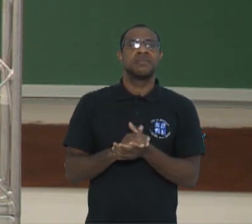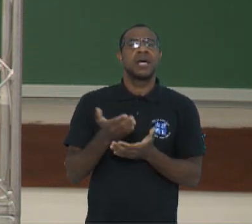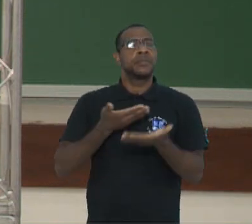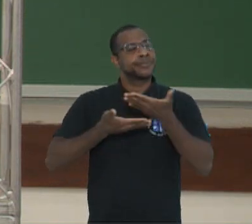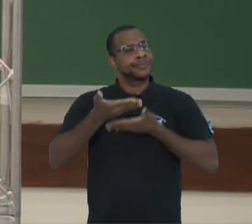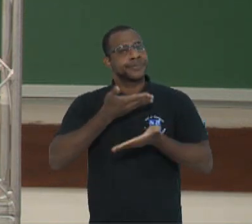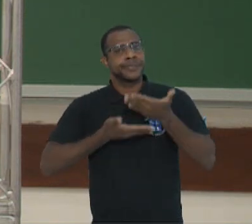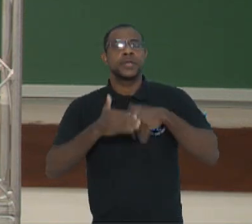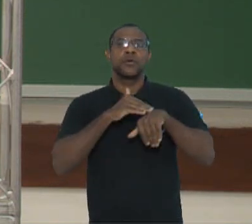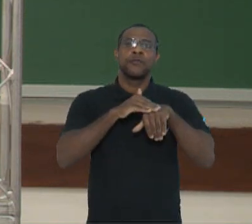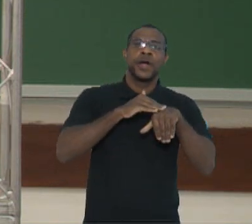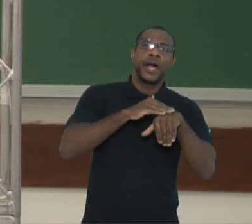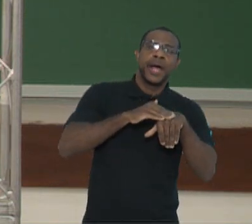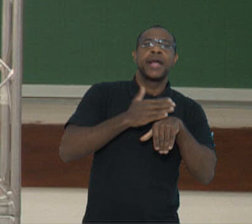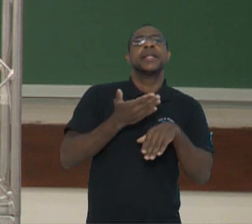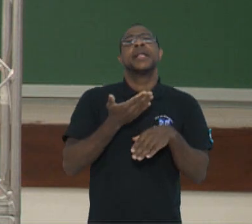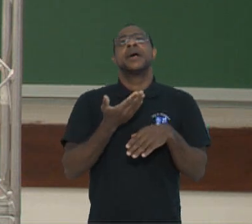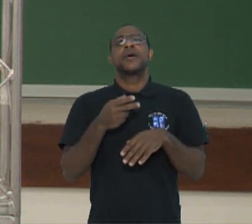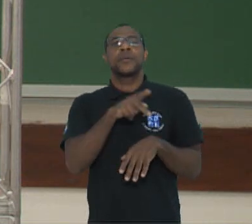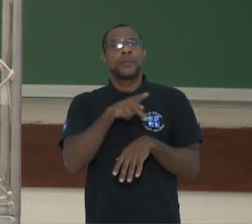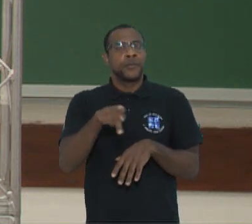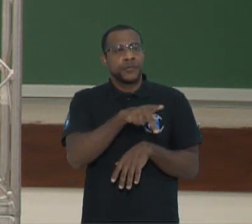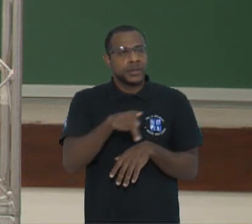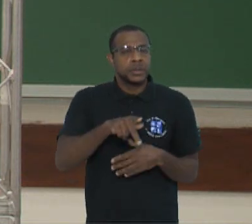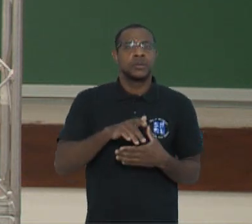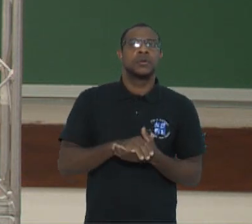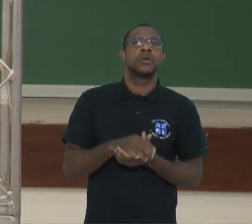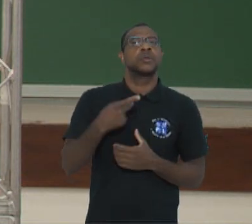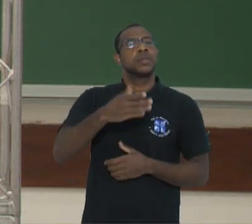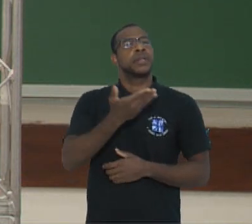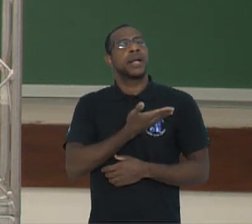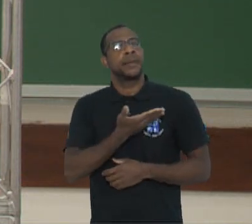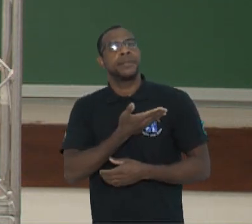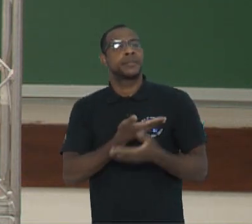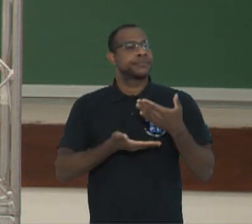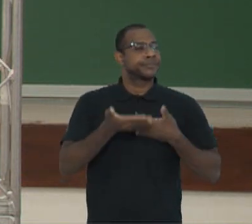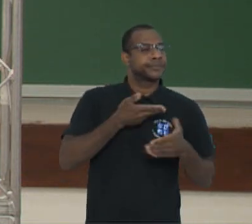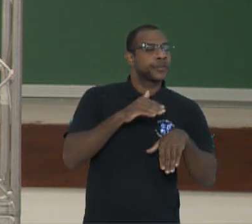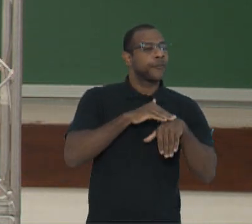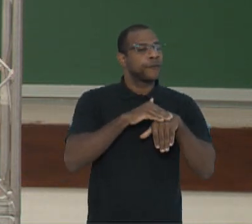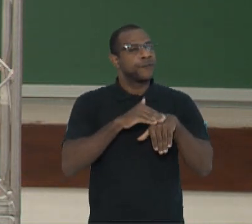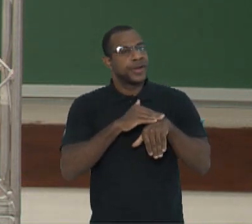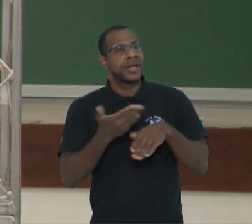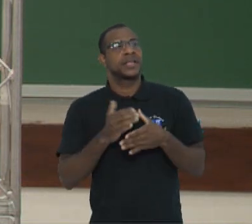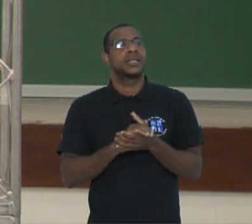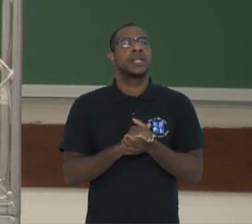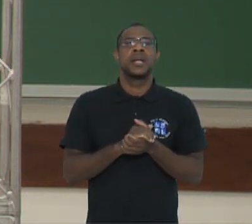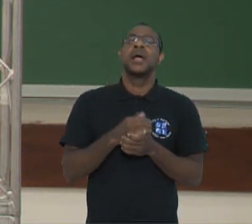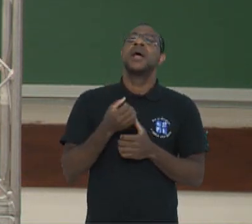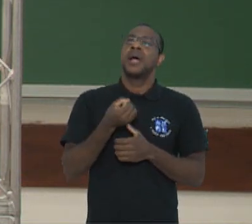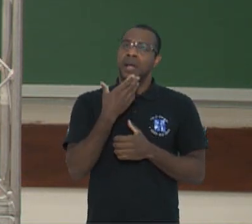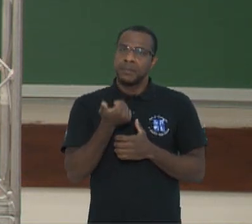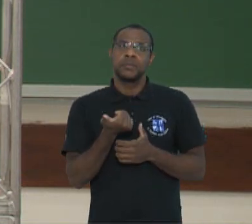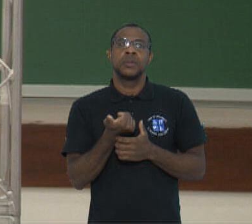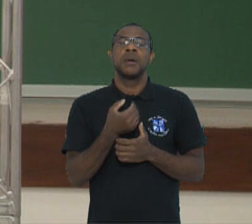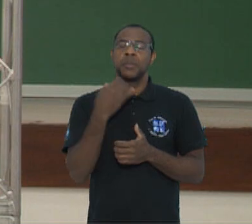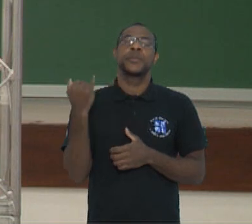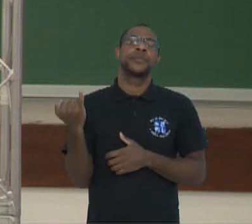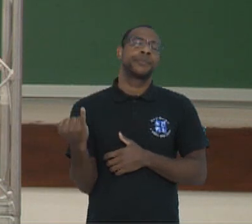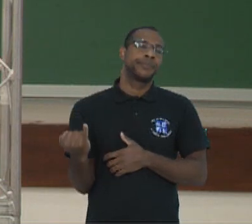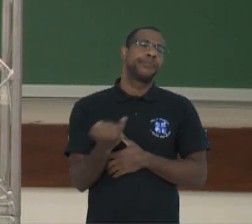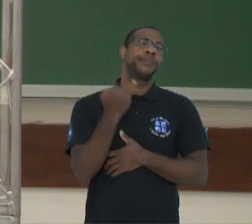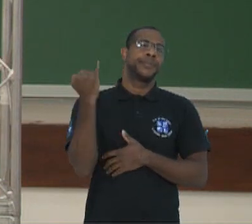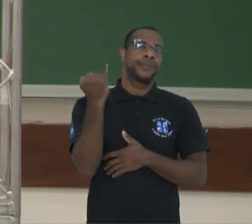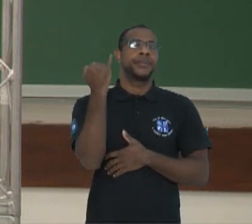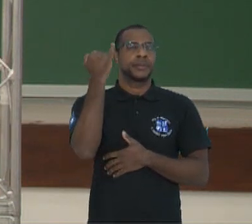seu professor, troca uma ideia com os seus colegas, e eu acho que é muito, muito, muito interessante